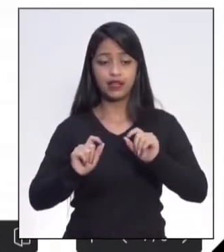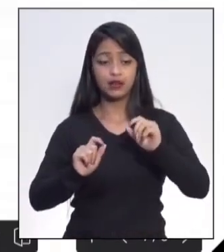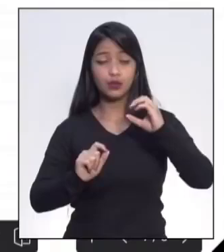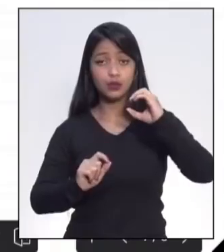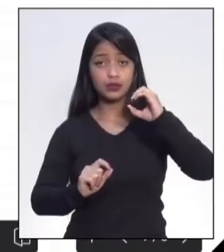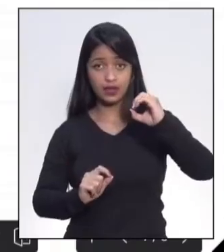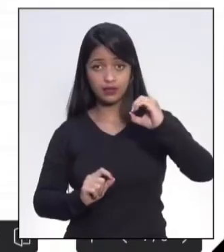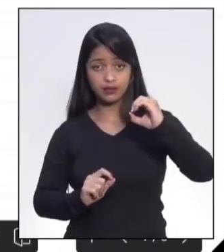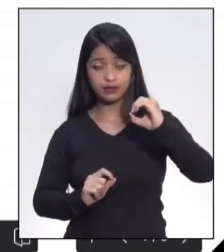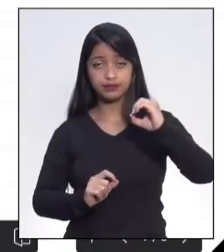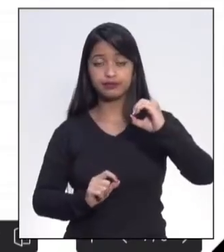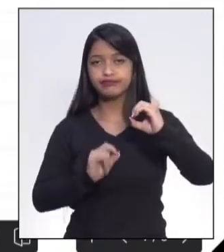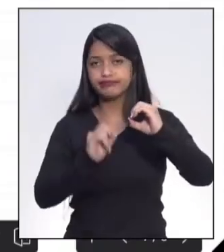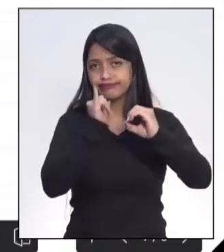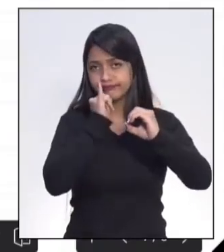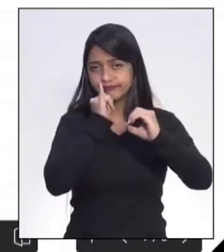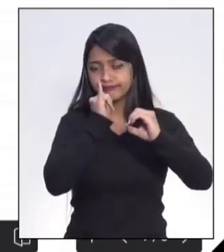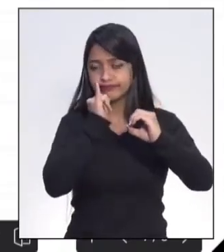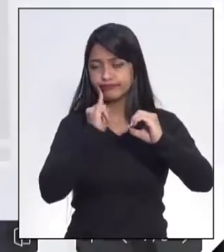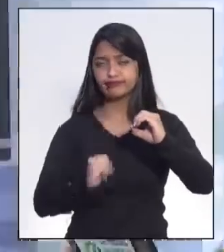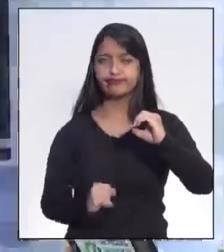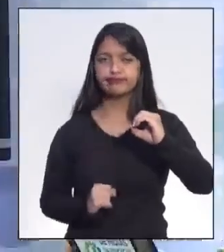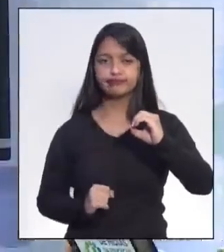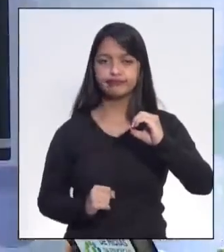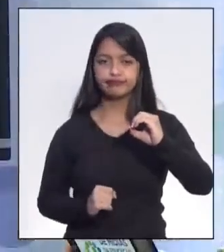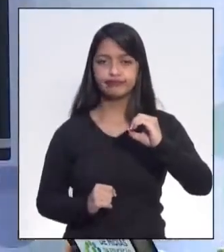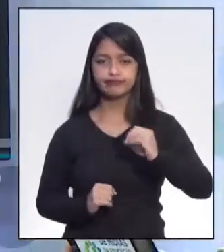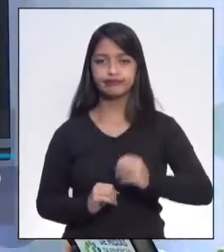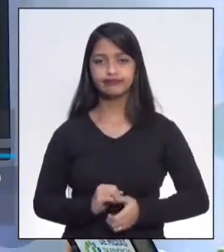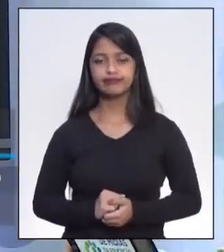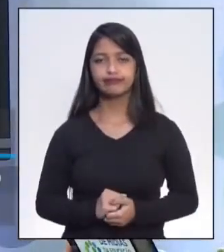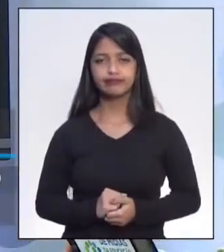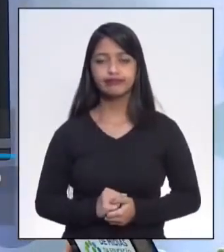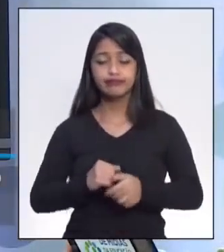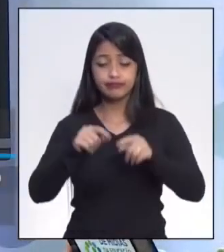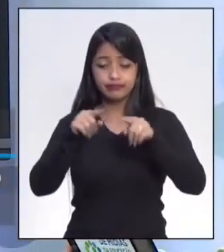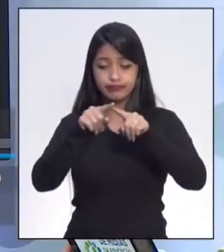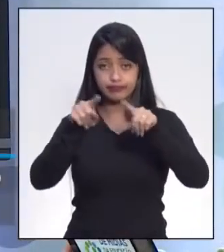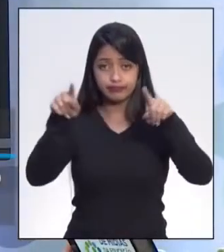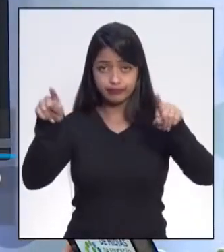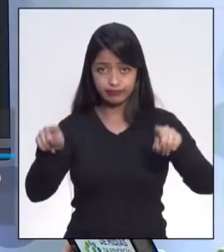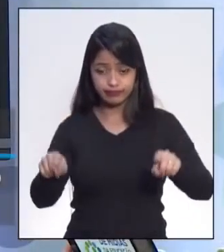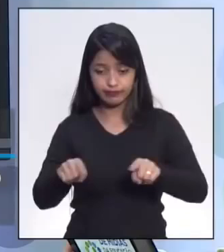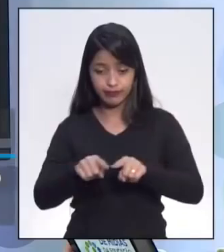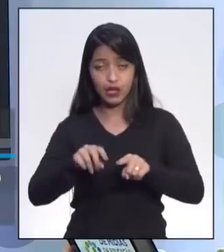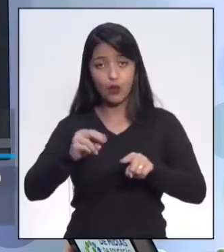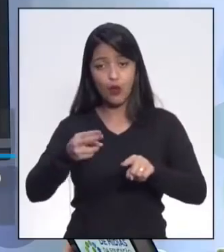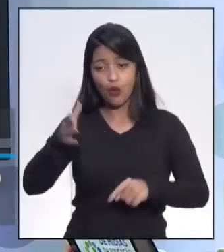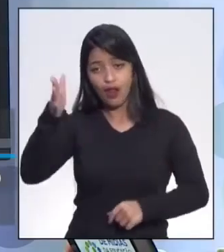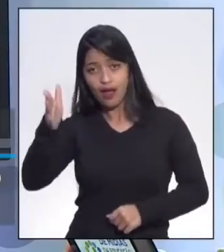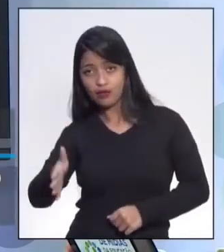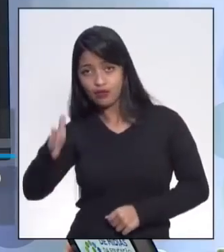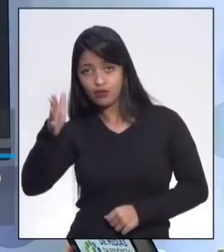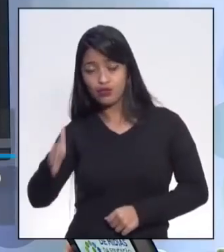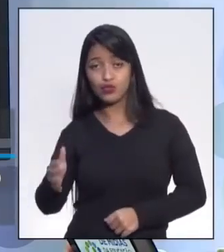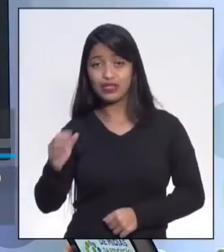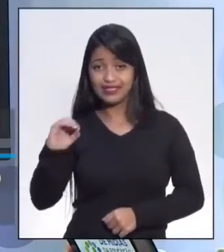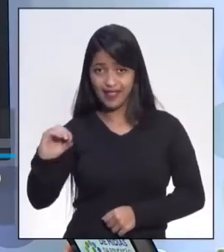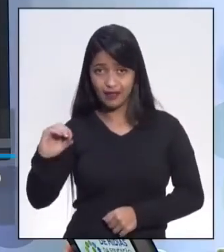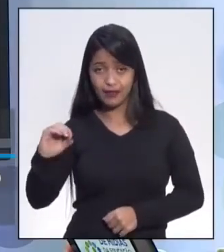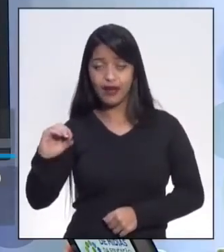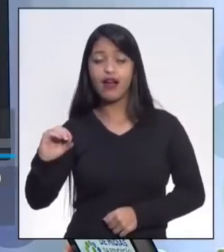medida, se eu tenho a ideia de que o perímetro ou o lado do quadrado mede 0, eu sei que